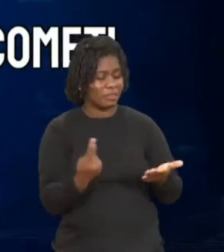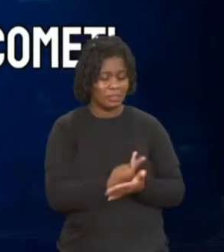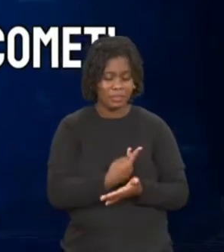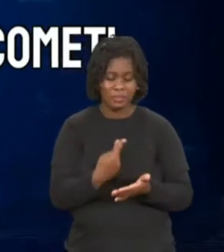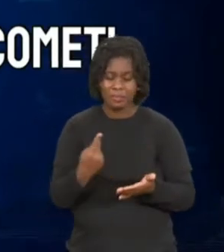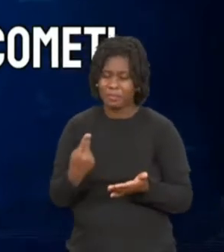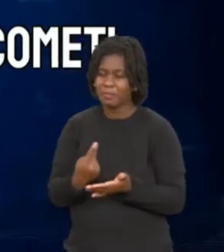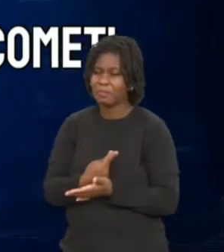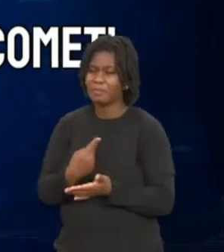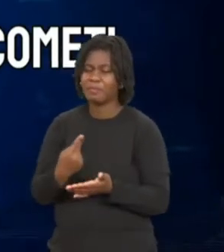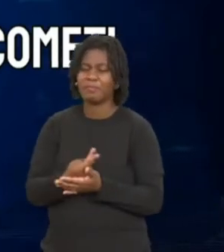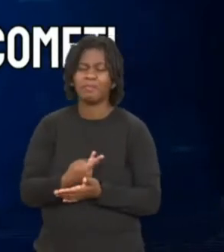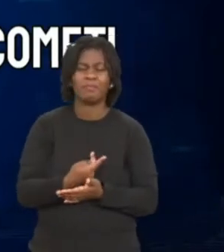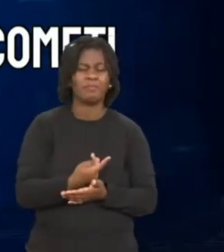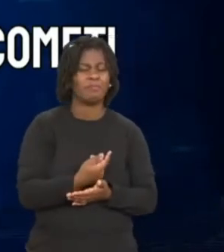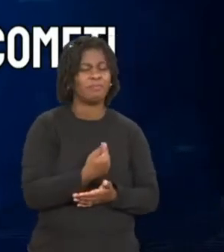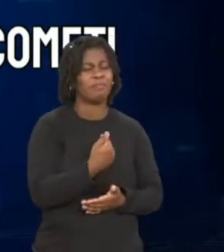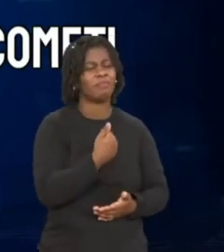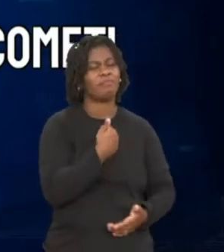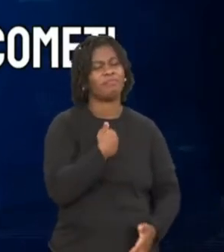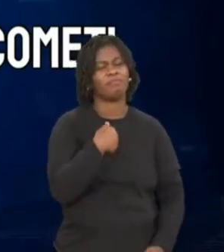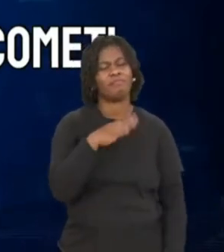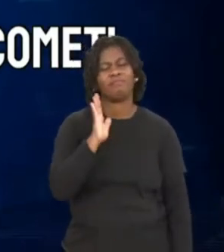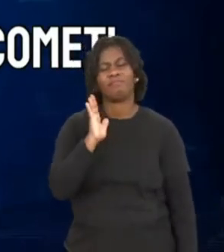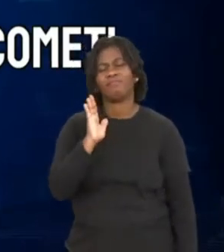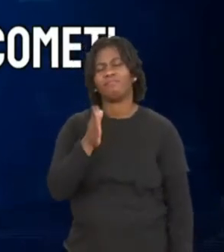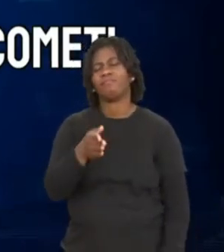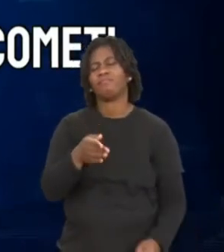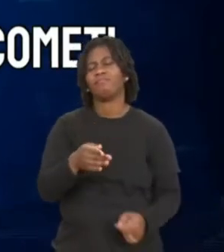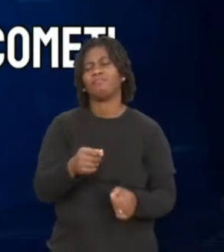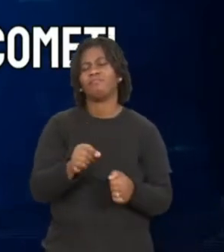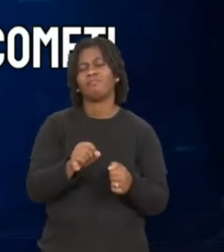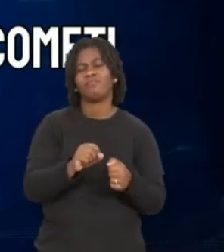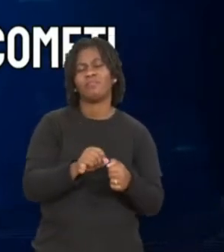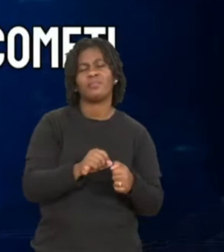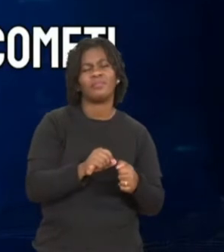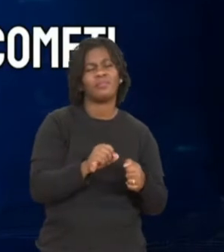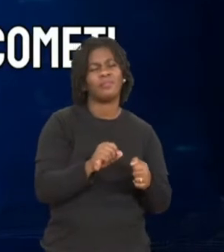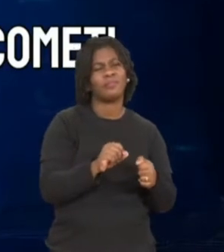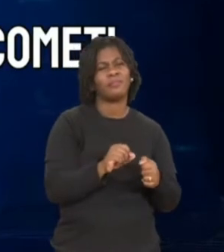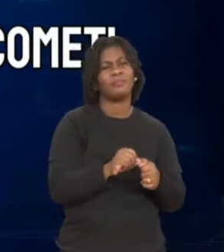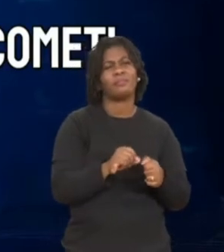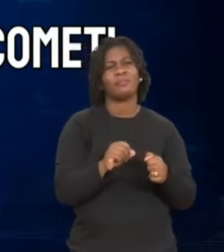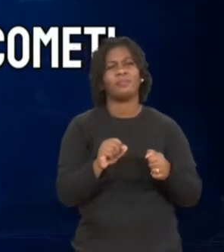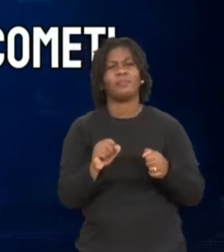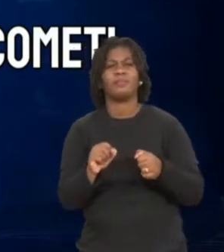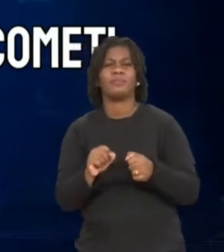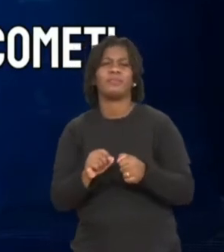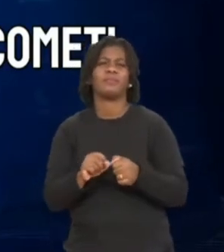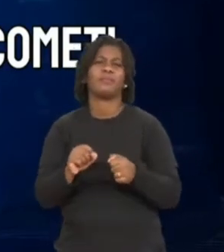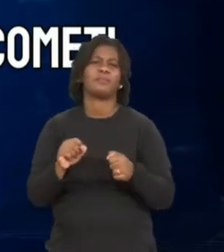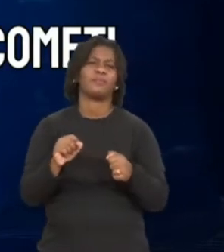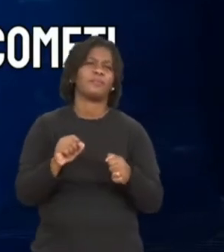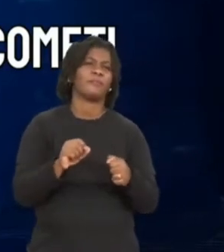De todos tantos erros que eu já cometi.